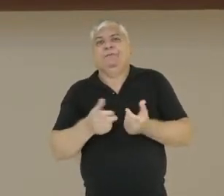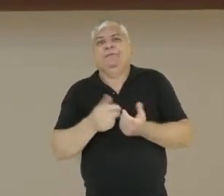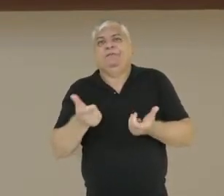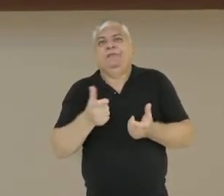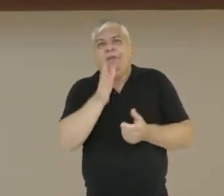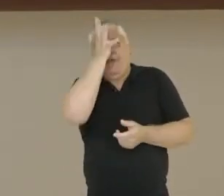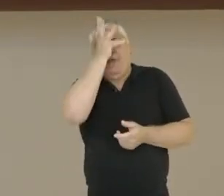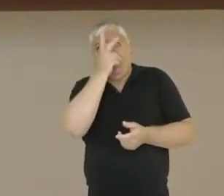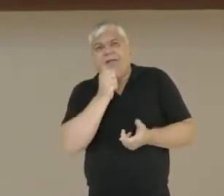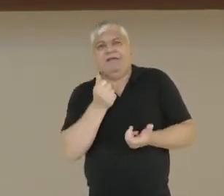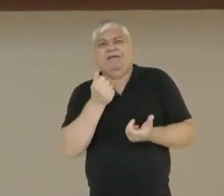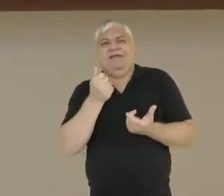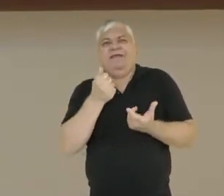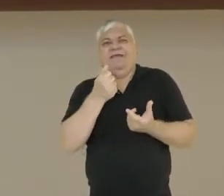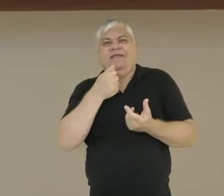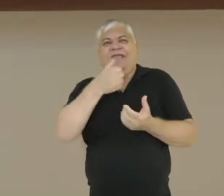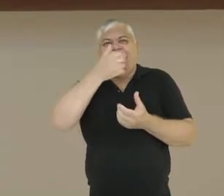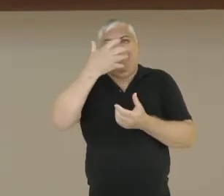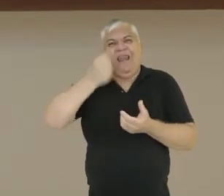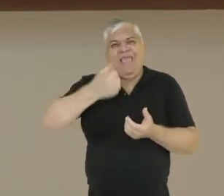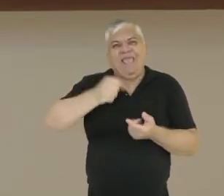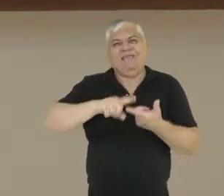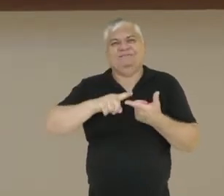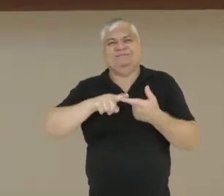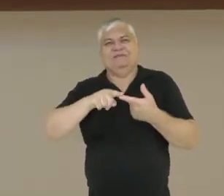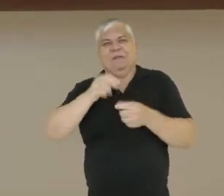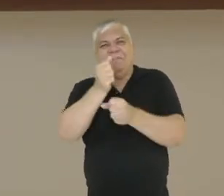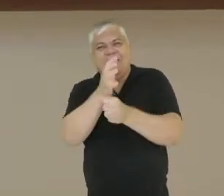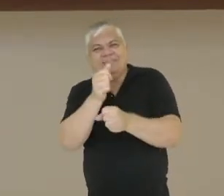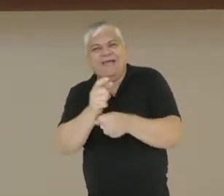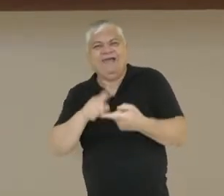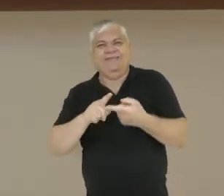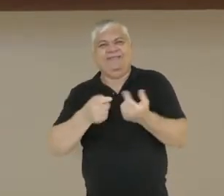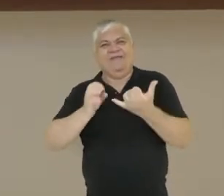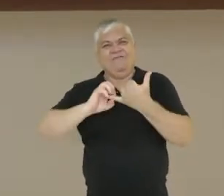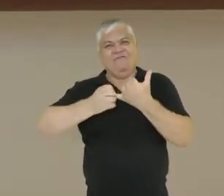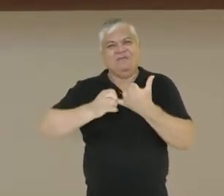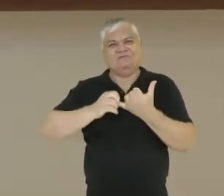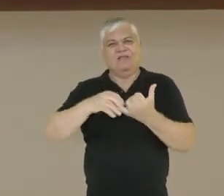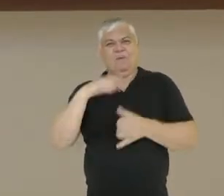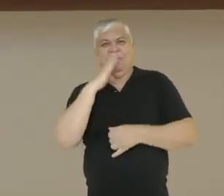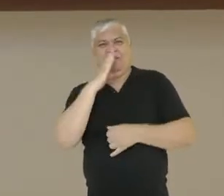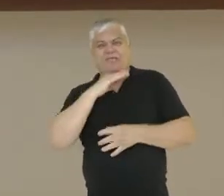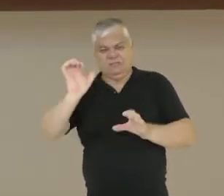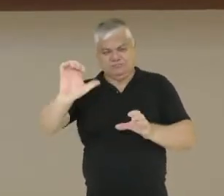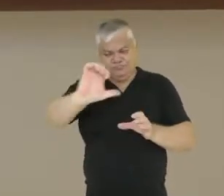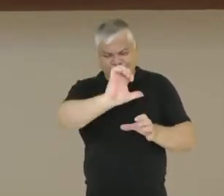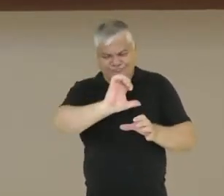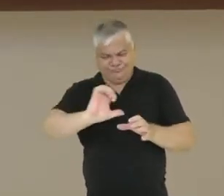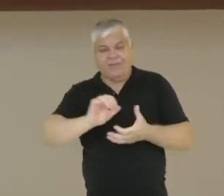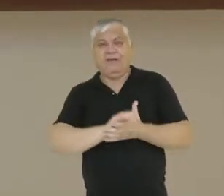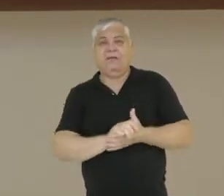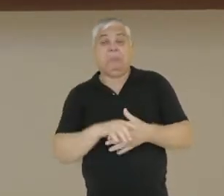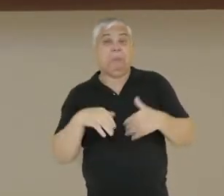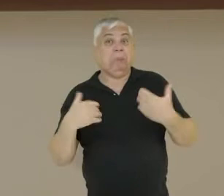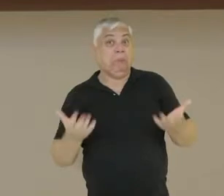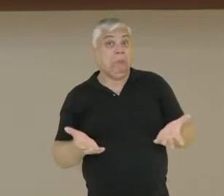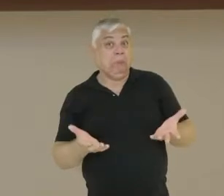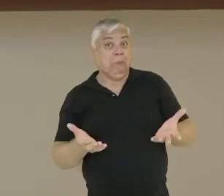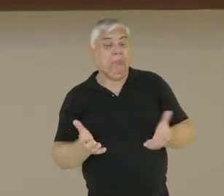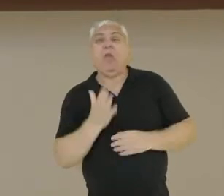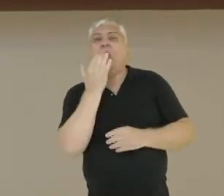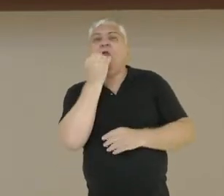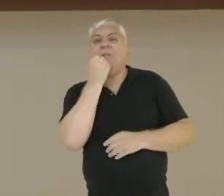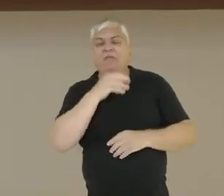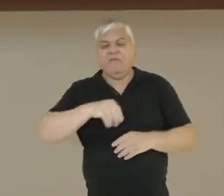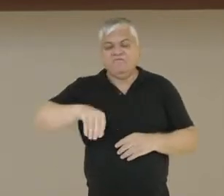batata palha. Eu gosto de comer feijão com pimenta, né? Eu gosto de comer